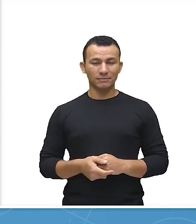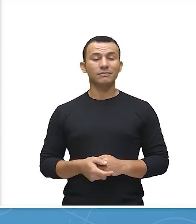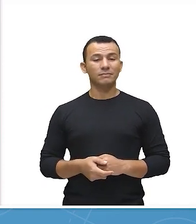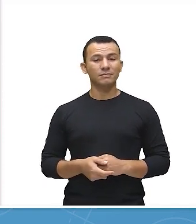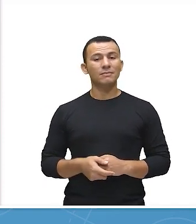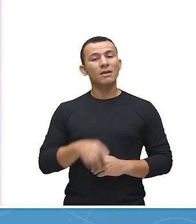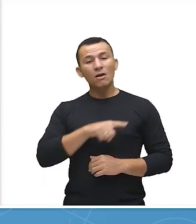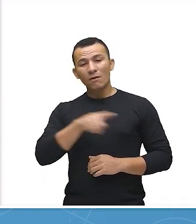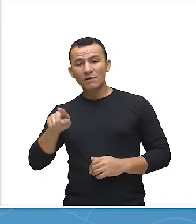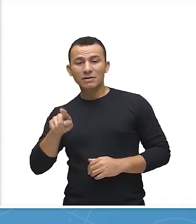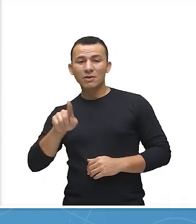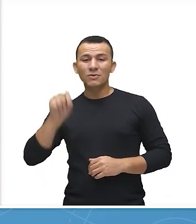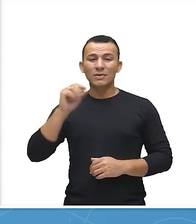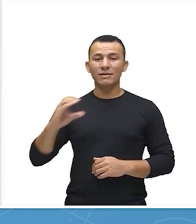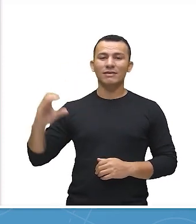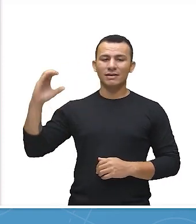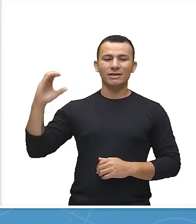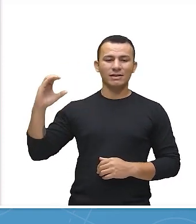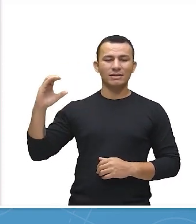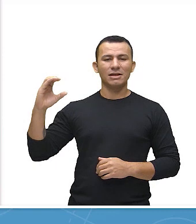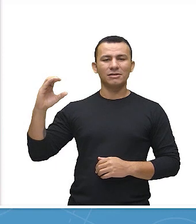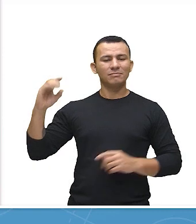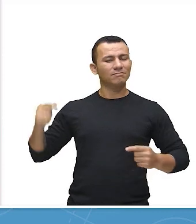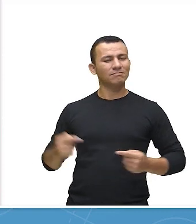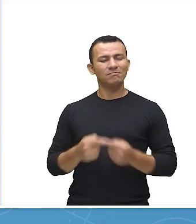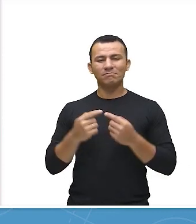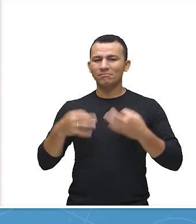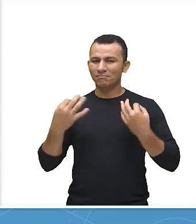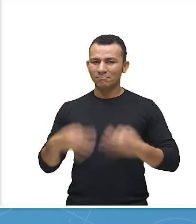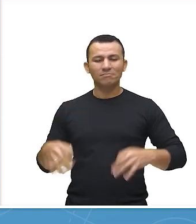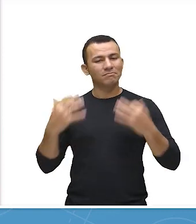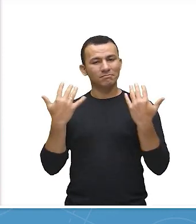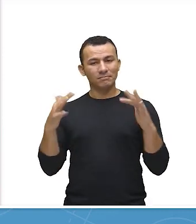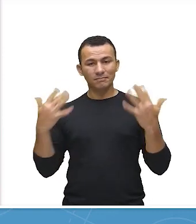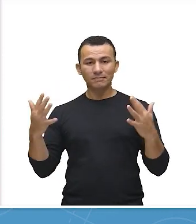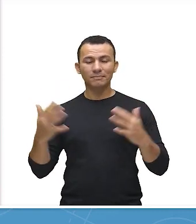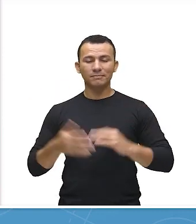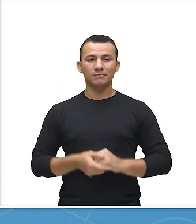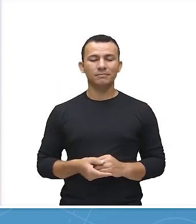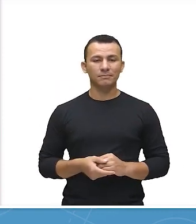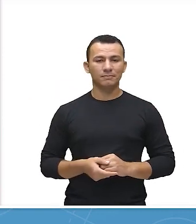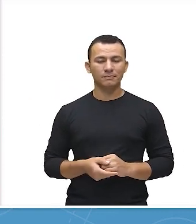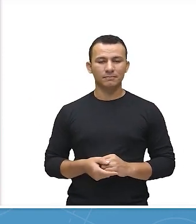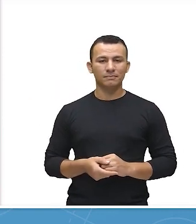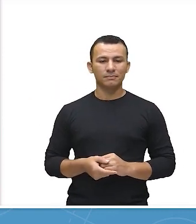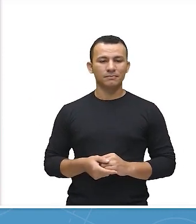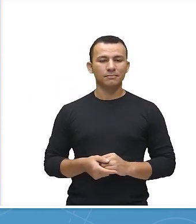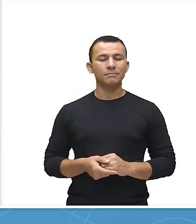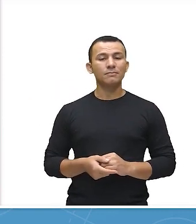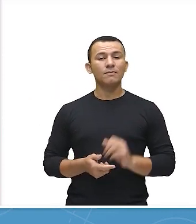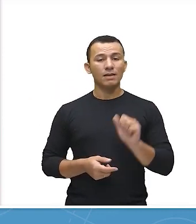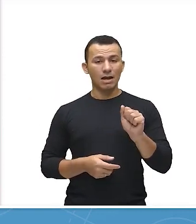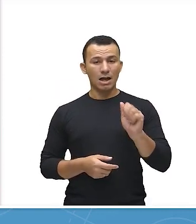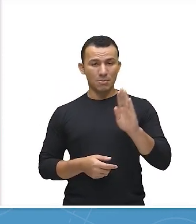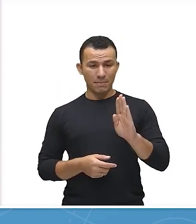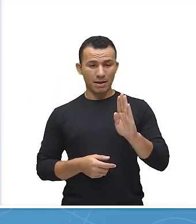algumas palavras, né? Eles mudaram as palavras e aí você vai percebendo que ele